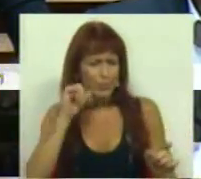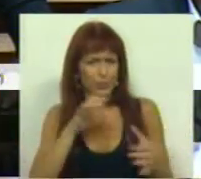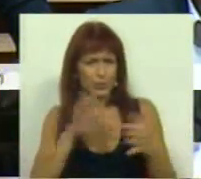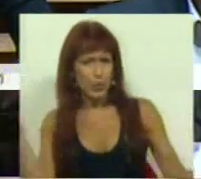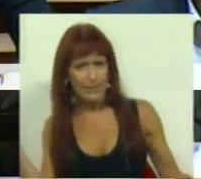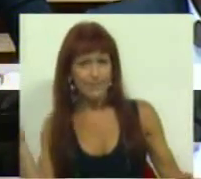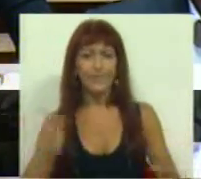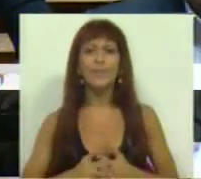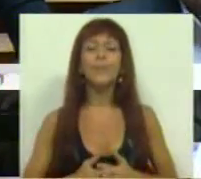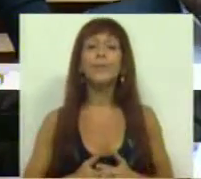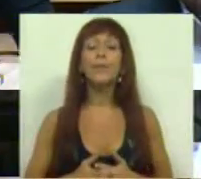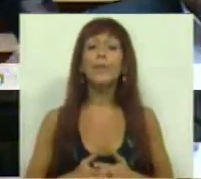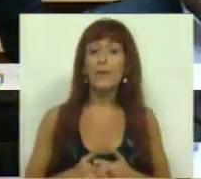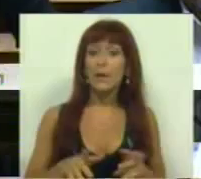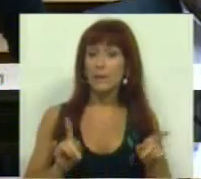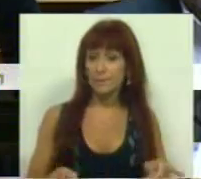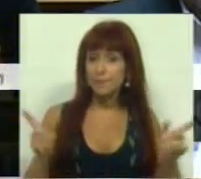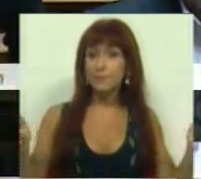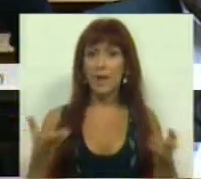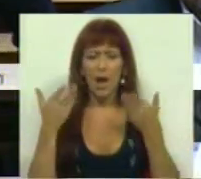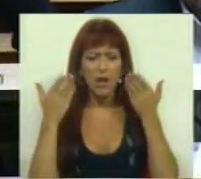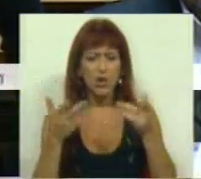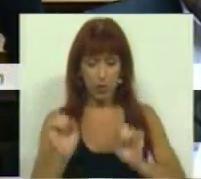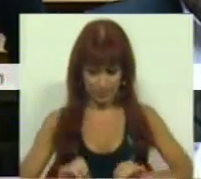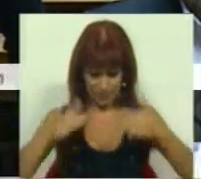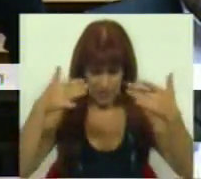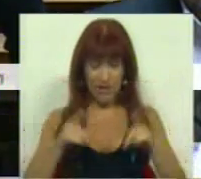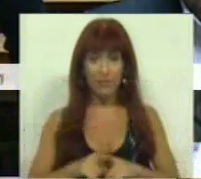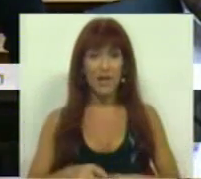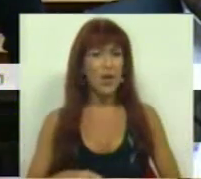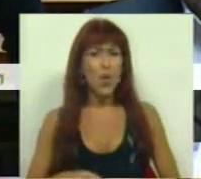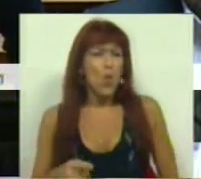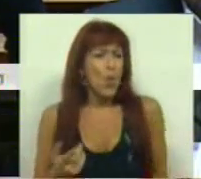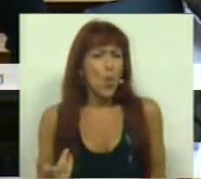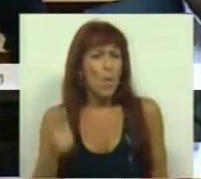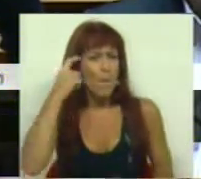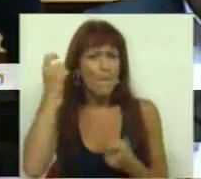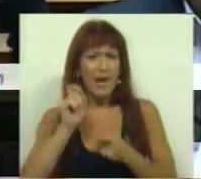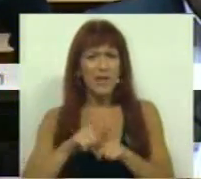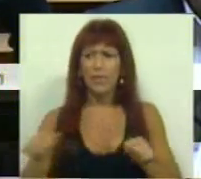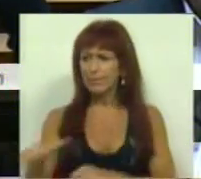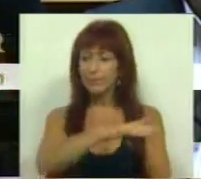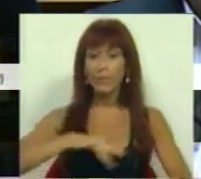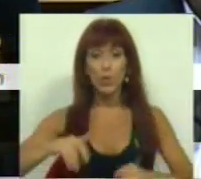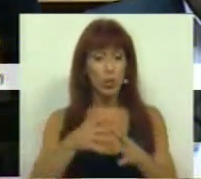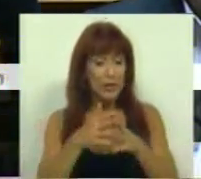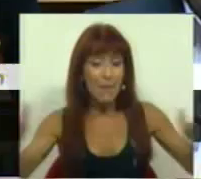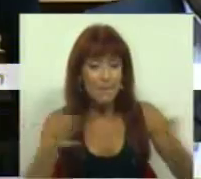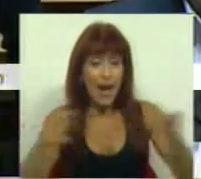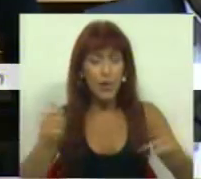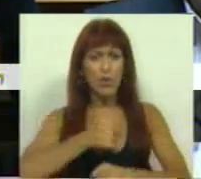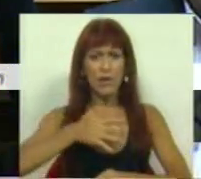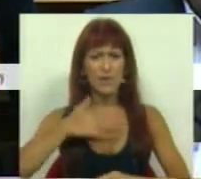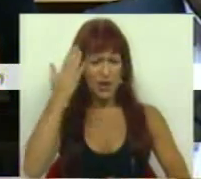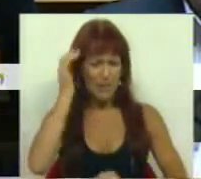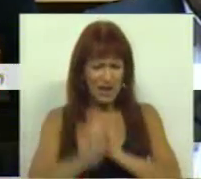sentido. Esta contribuição inicial, que não tem em conta a dimensão das empresas, a